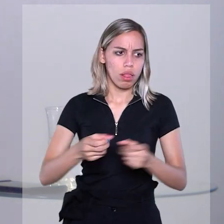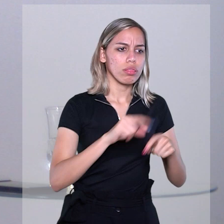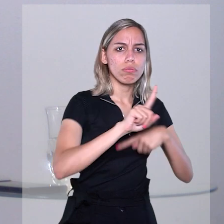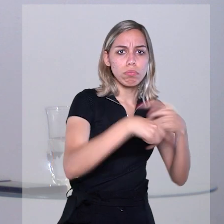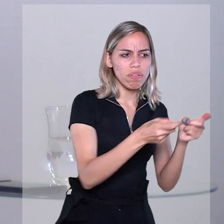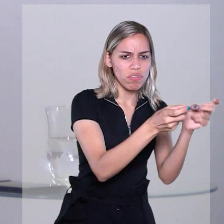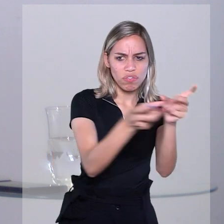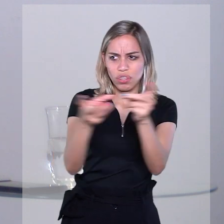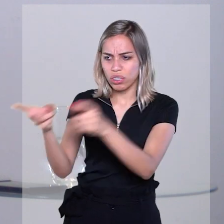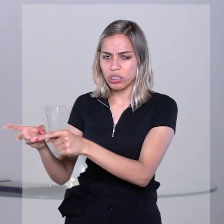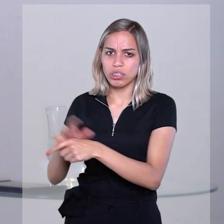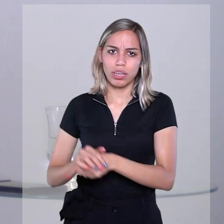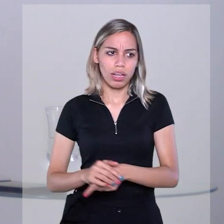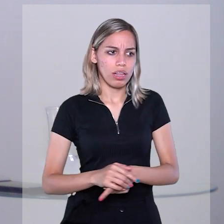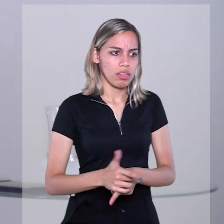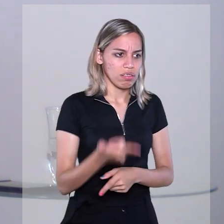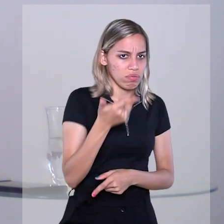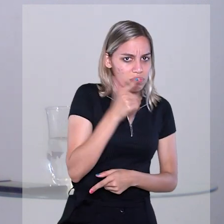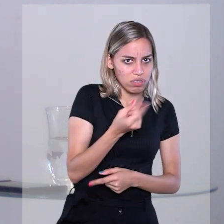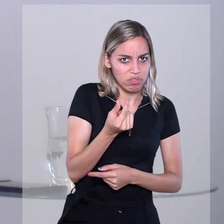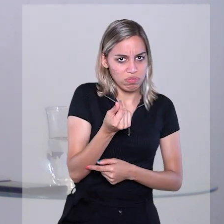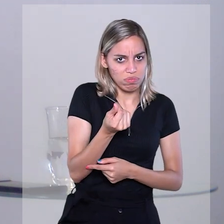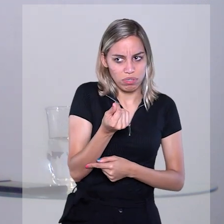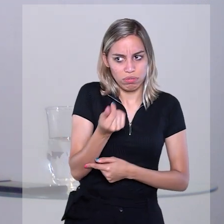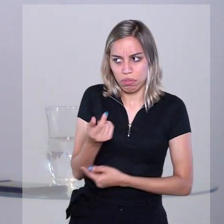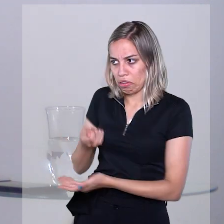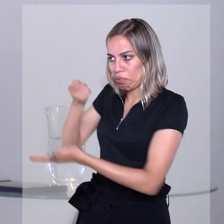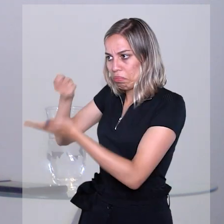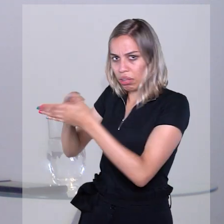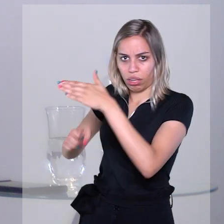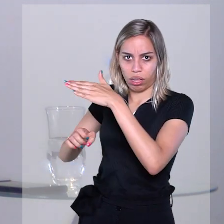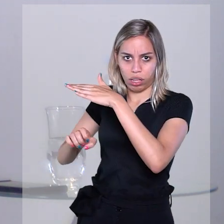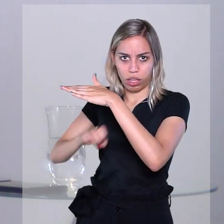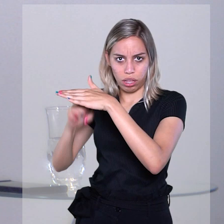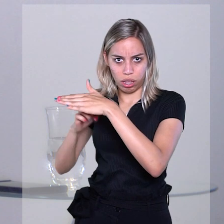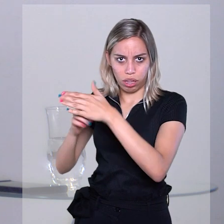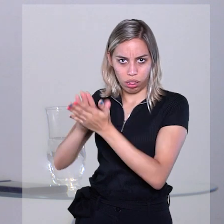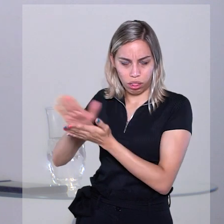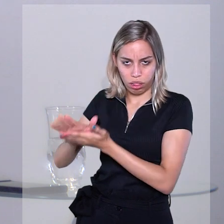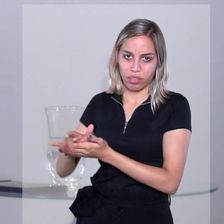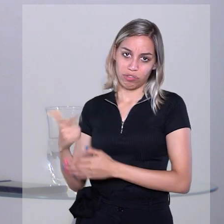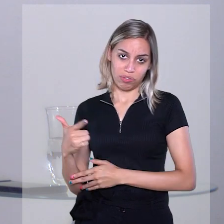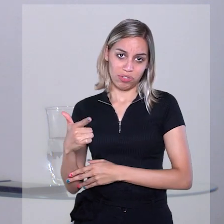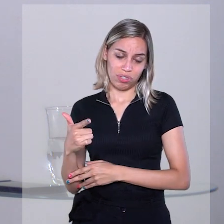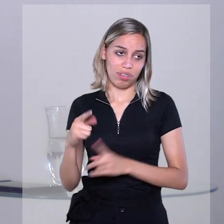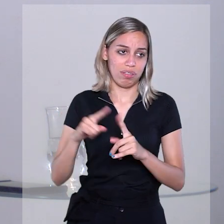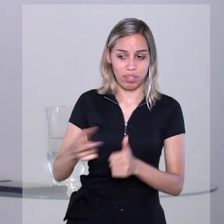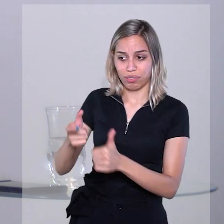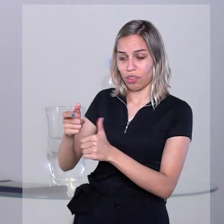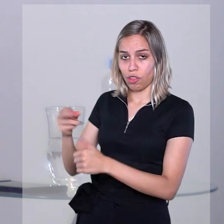rua, ficava devendo, é claro, né? E o nome ia para o SPC, porque não tinha dinheiro para pagar a gráfica, mas a gente estava ali feliz nesse